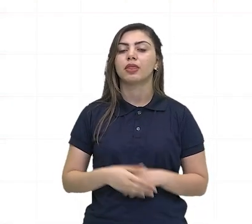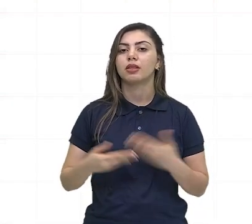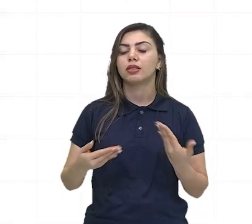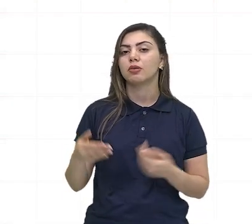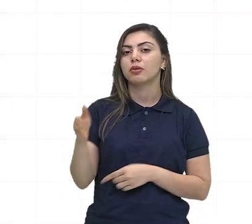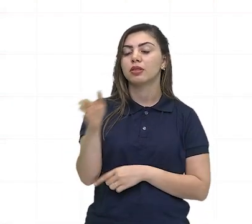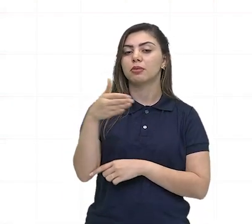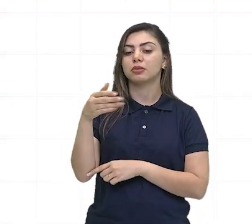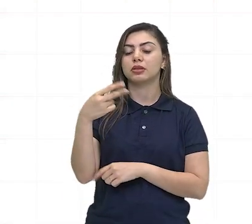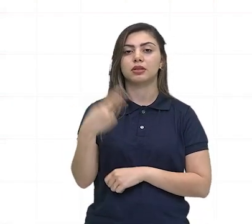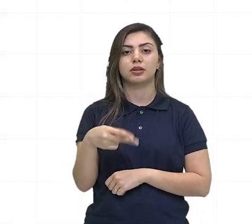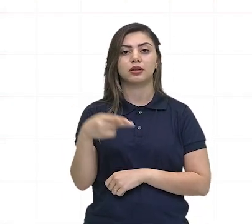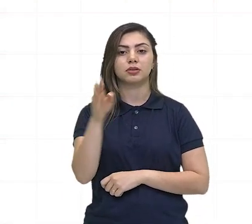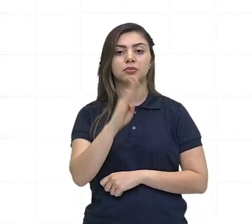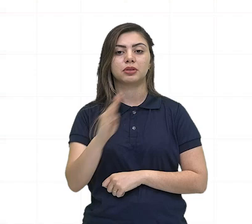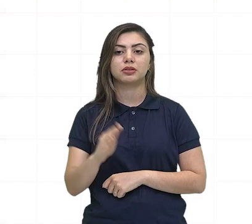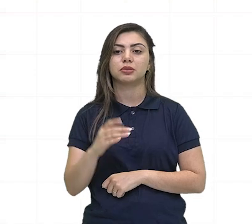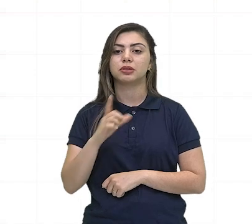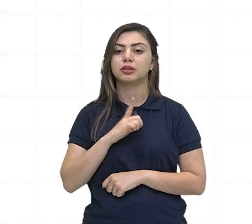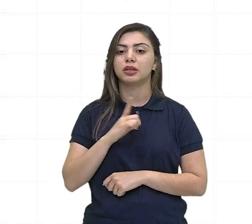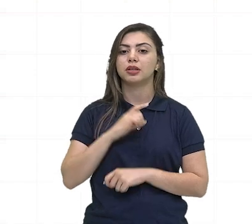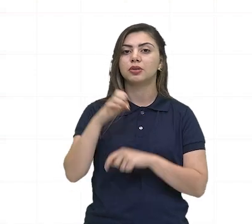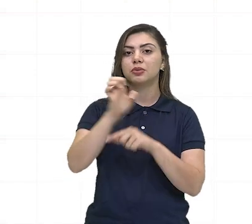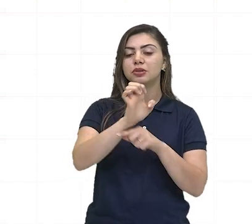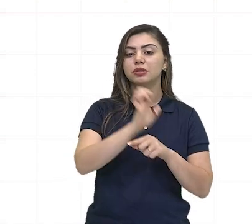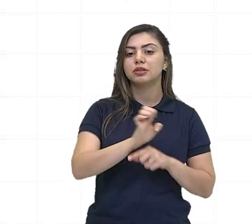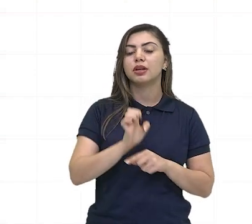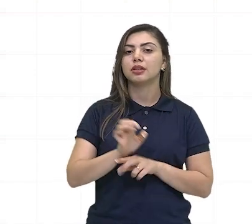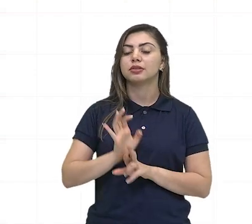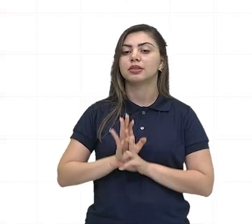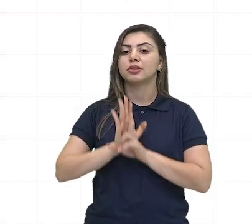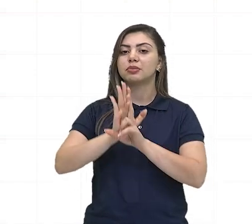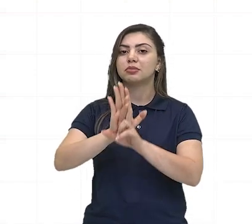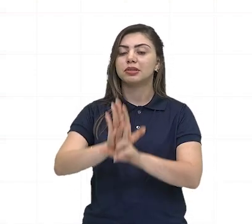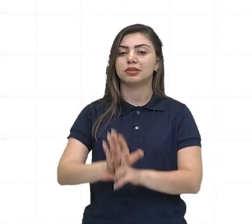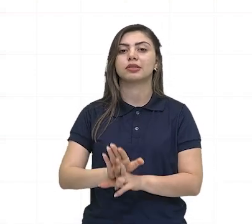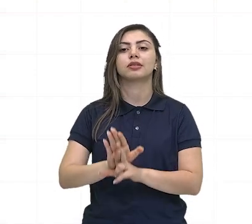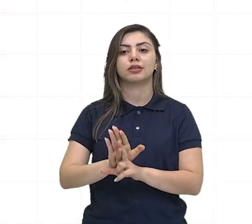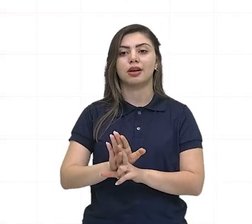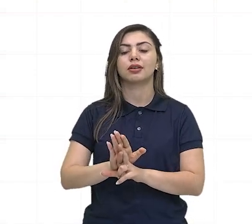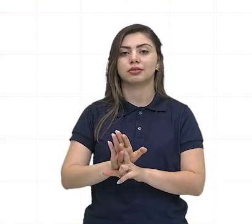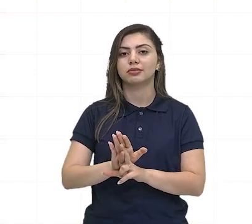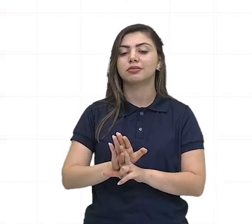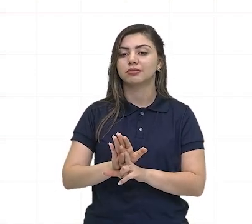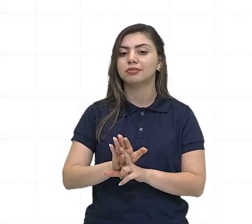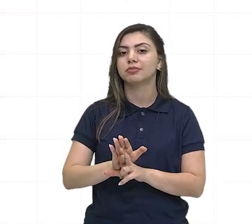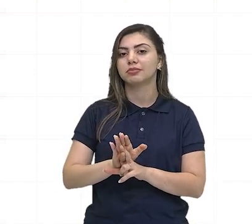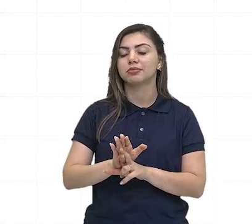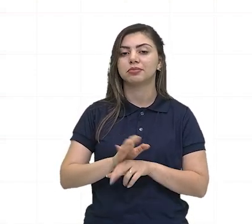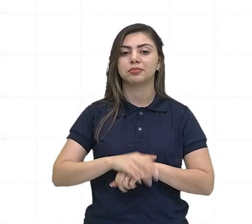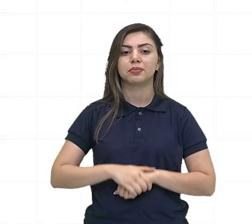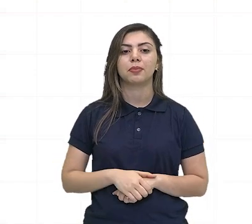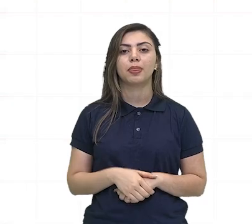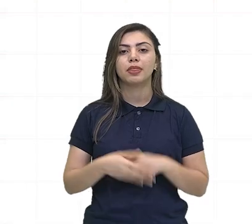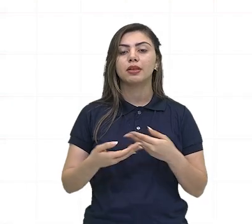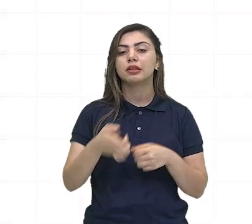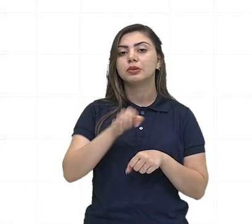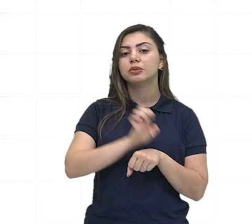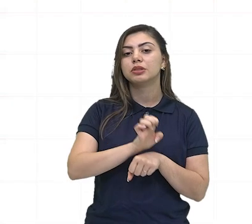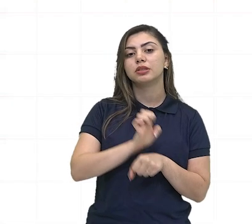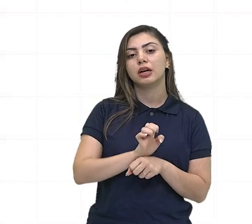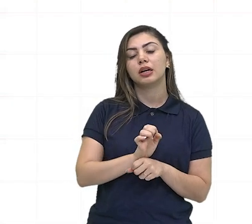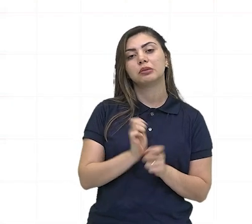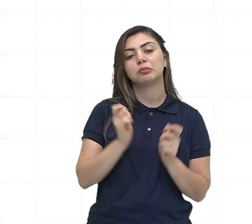bandeira do Brasil, nós temos ali os estados sendo representados. O Estado ele pode ser composto